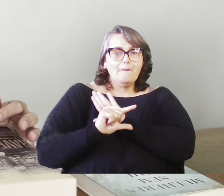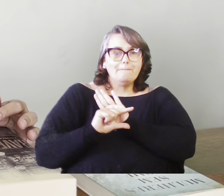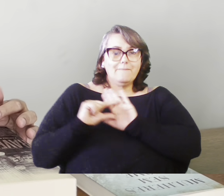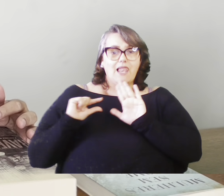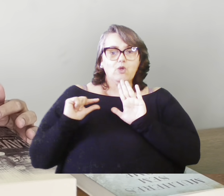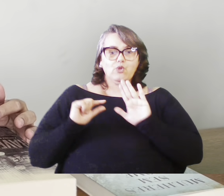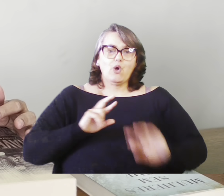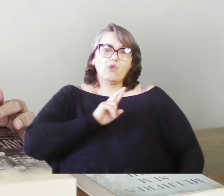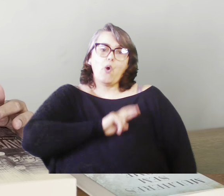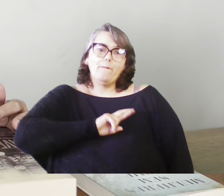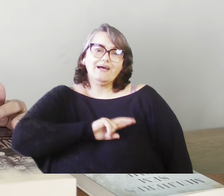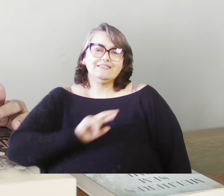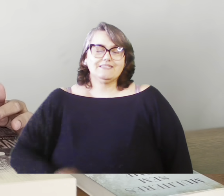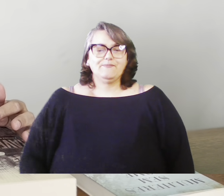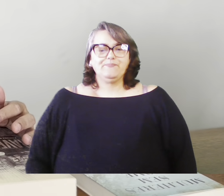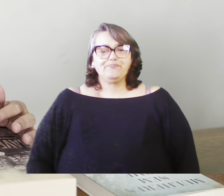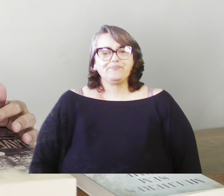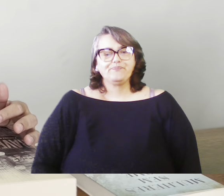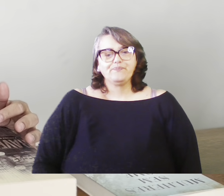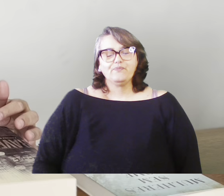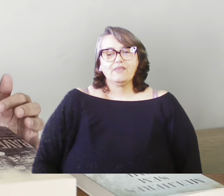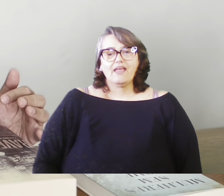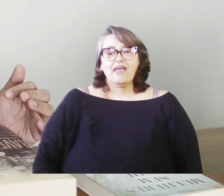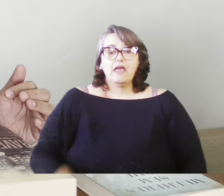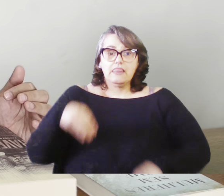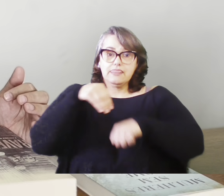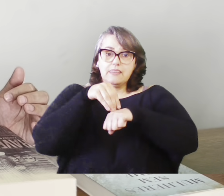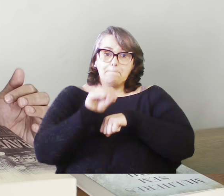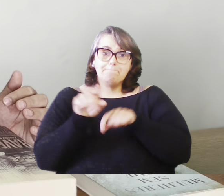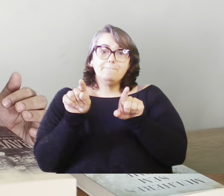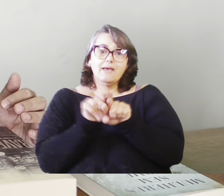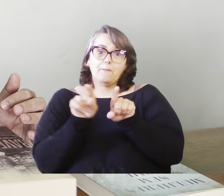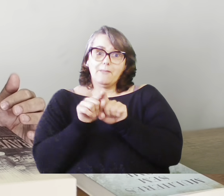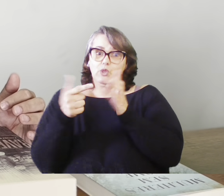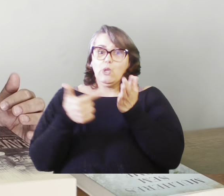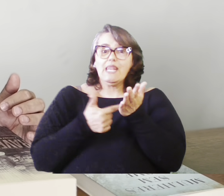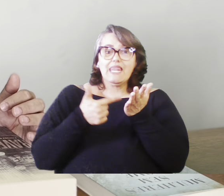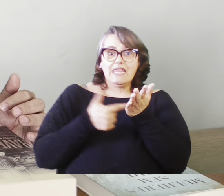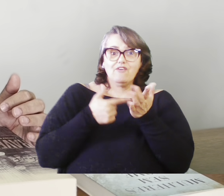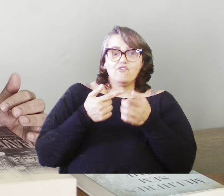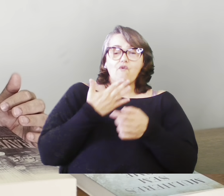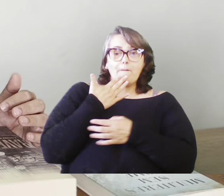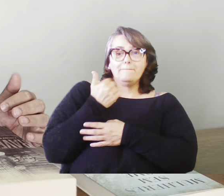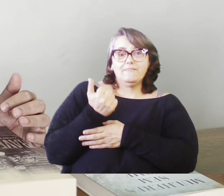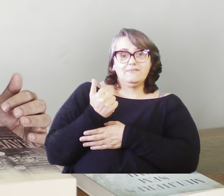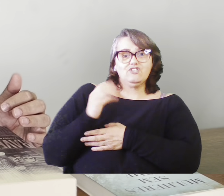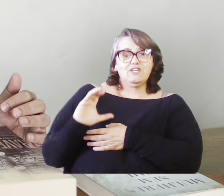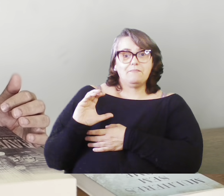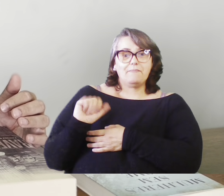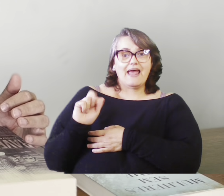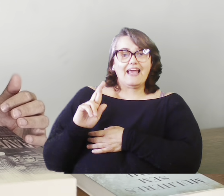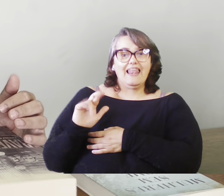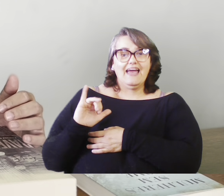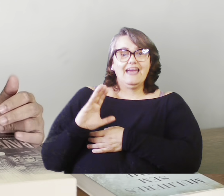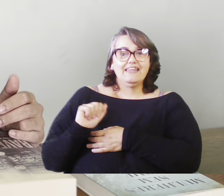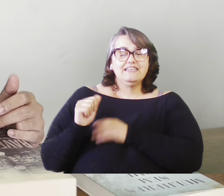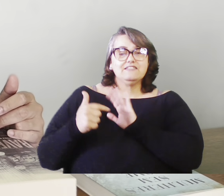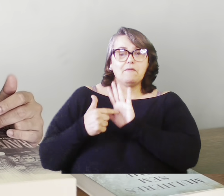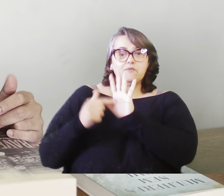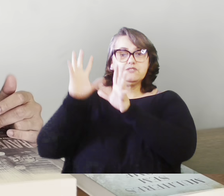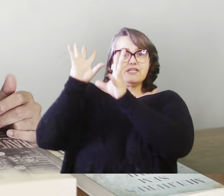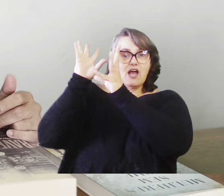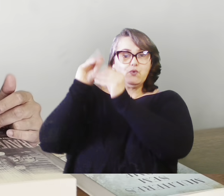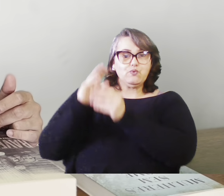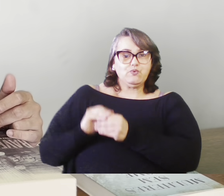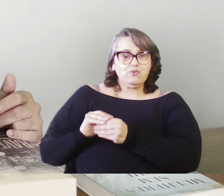pela autora, já que o livro é um romance. E eu te recomendo muito esse livro, e eu vou pedir para a Clarice te